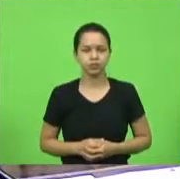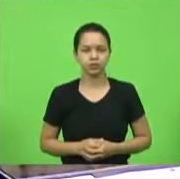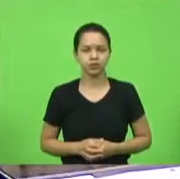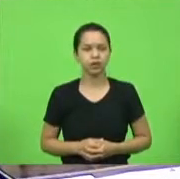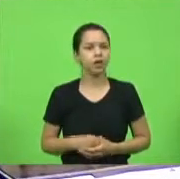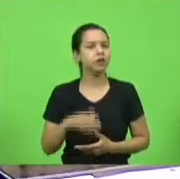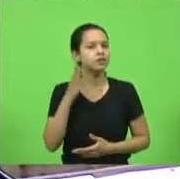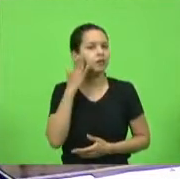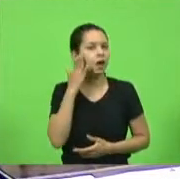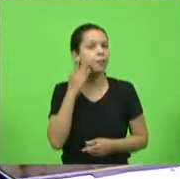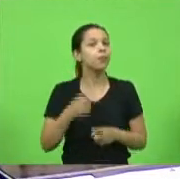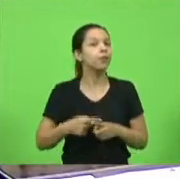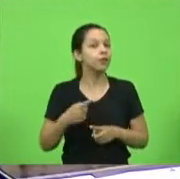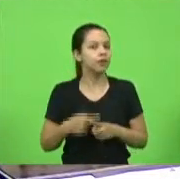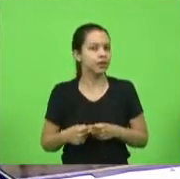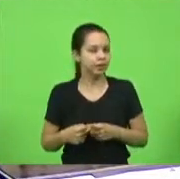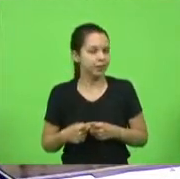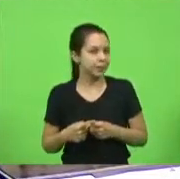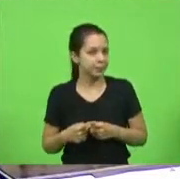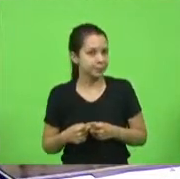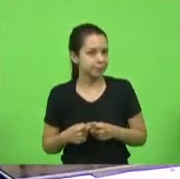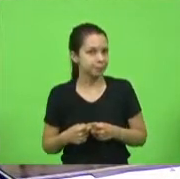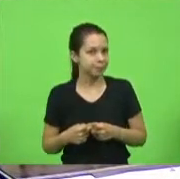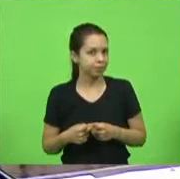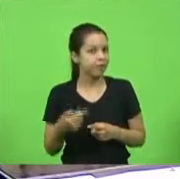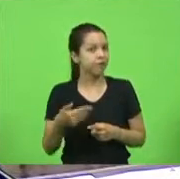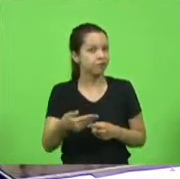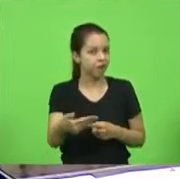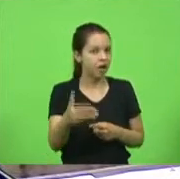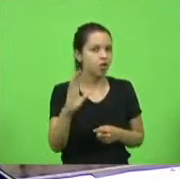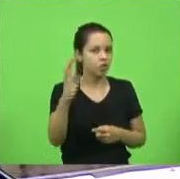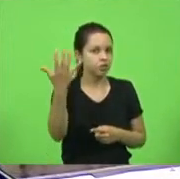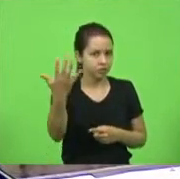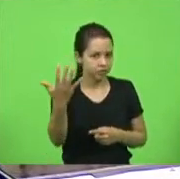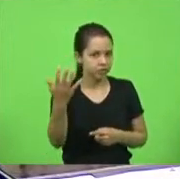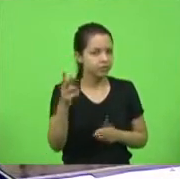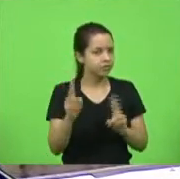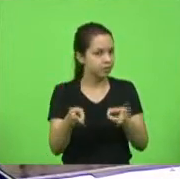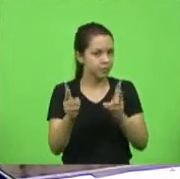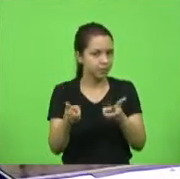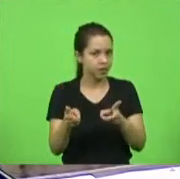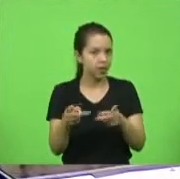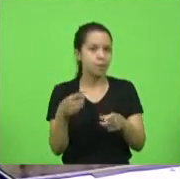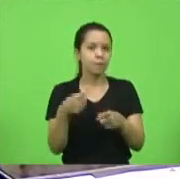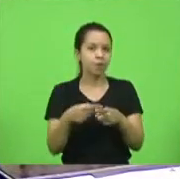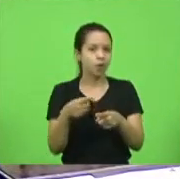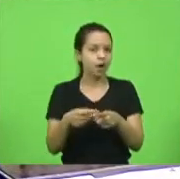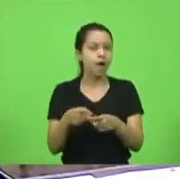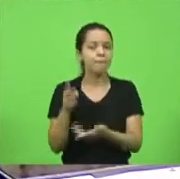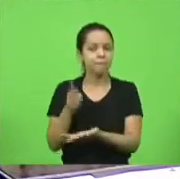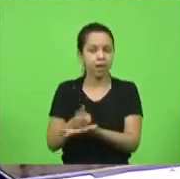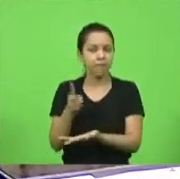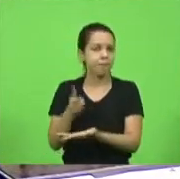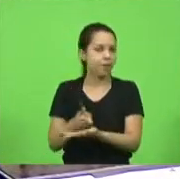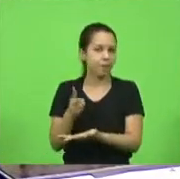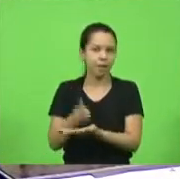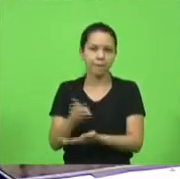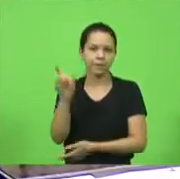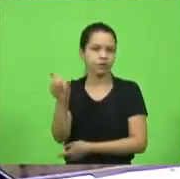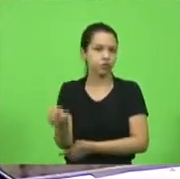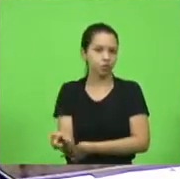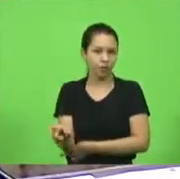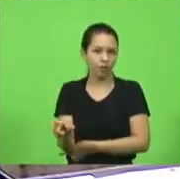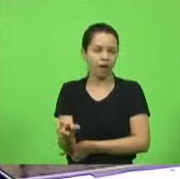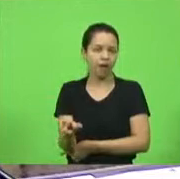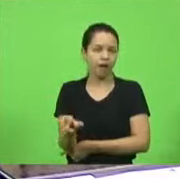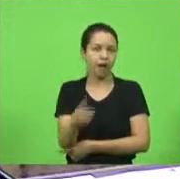E sabe por quê que vai acontecer isso sempre? Porque são as mesmas pessoas que são os